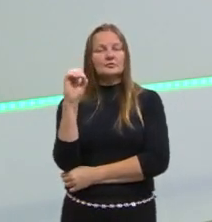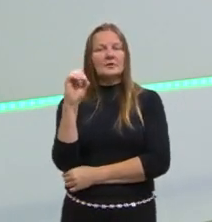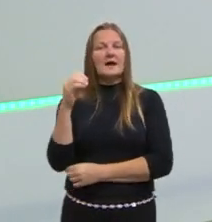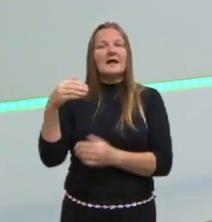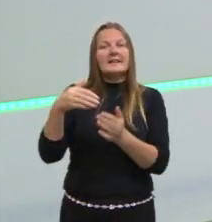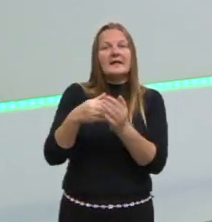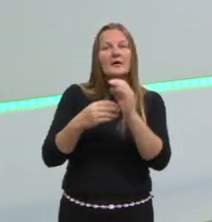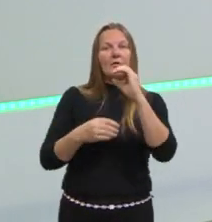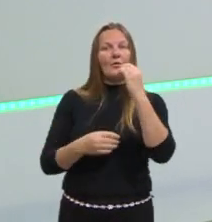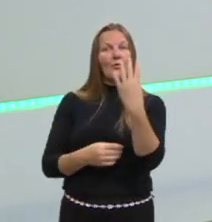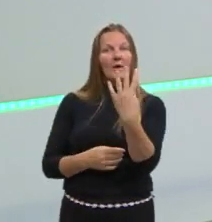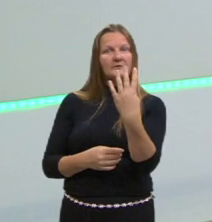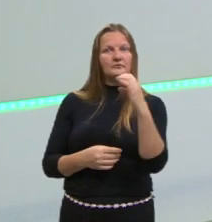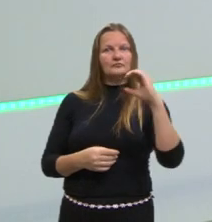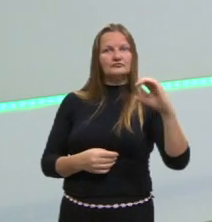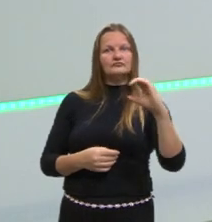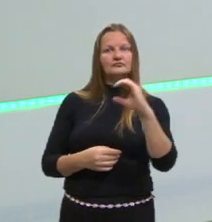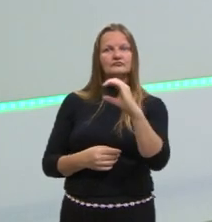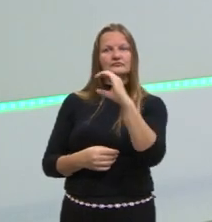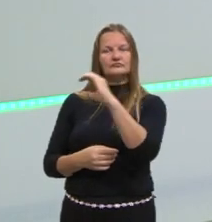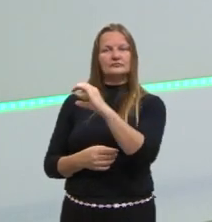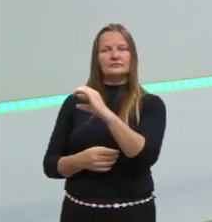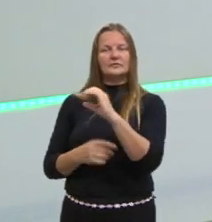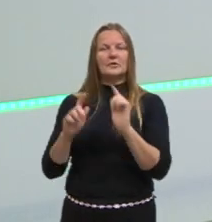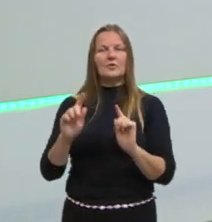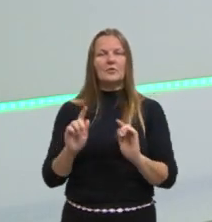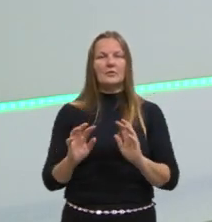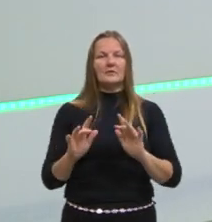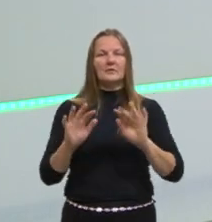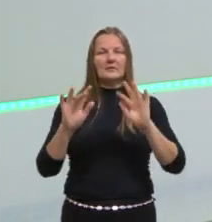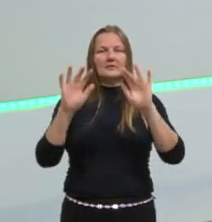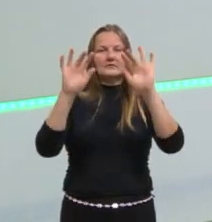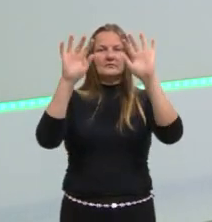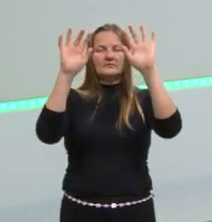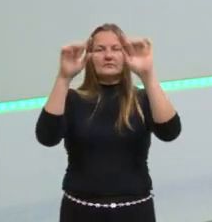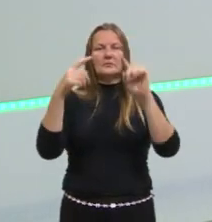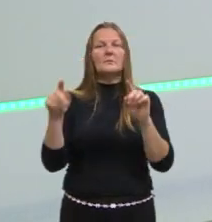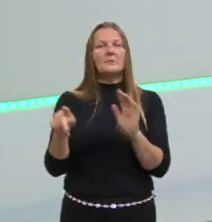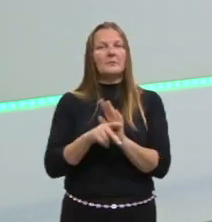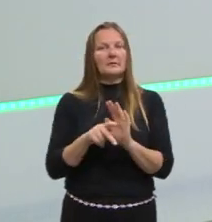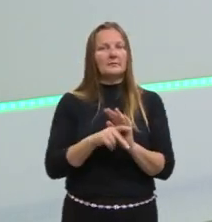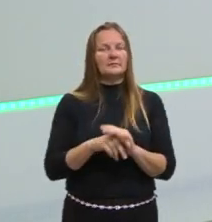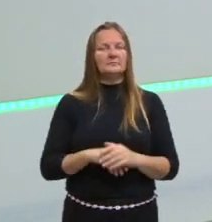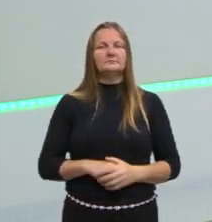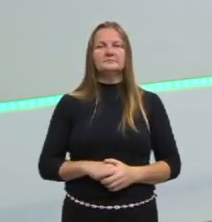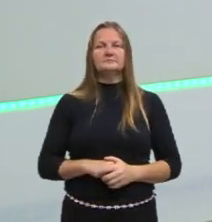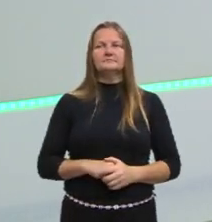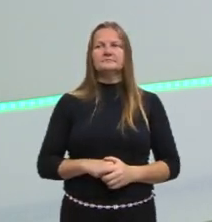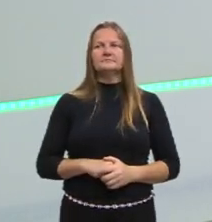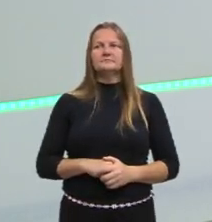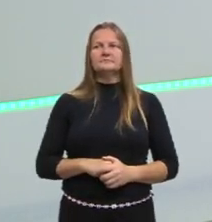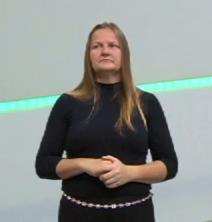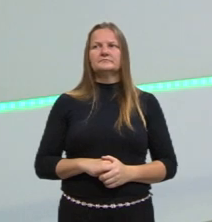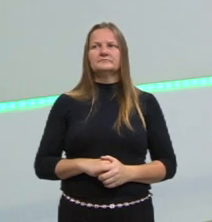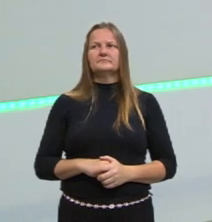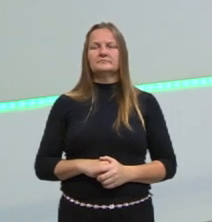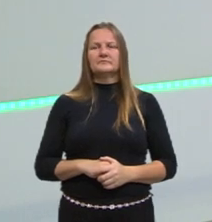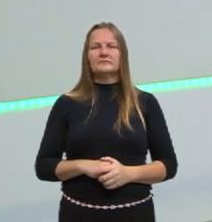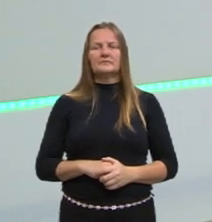estão no estado físico gasoso tá é uma característica deles e os